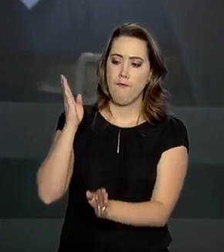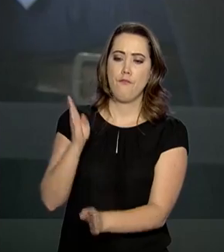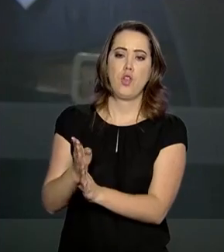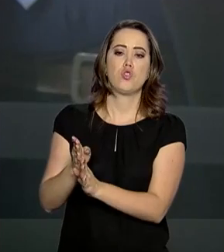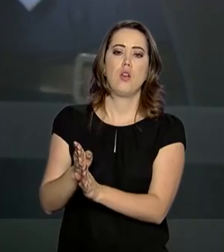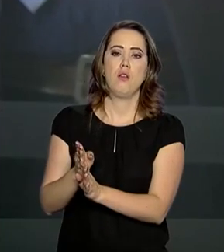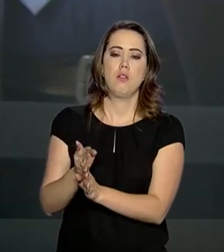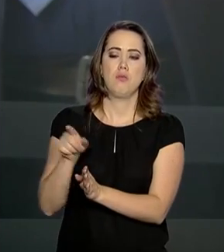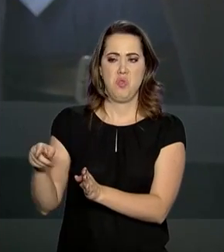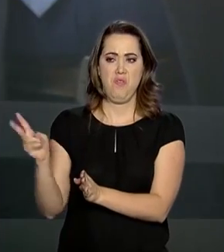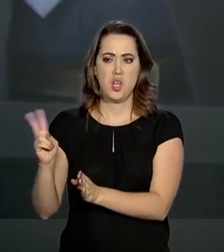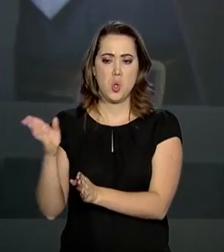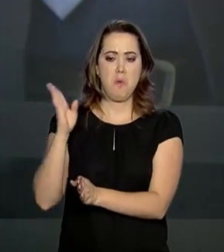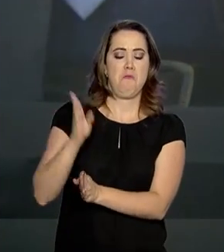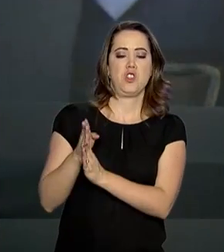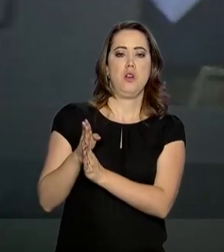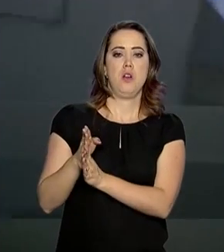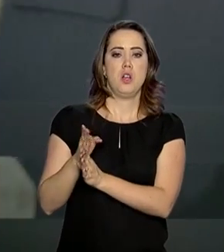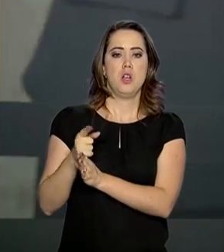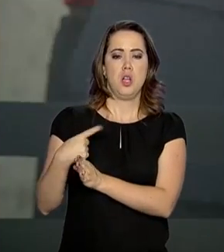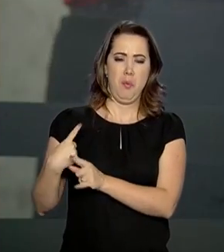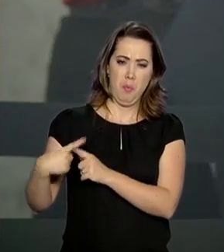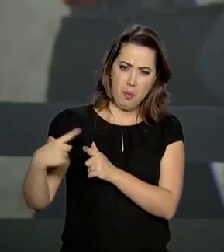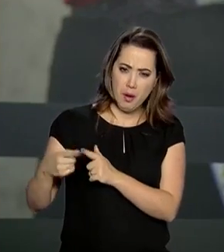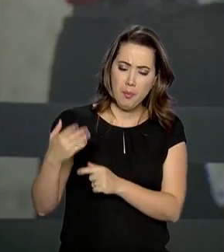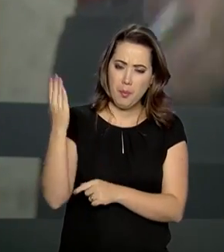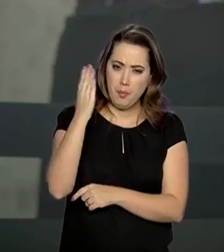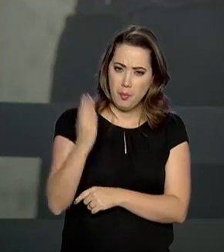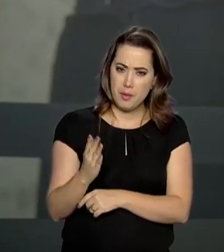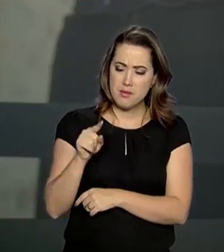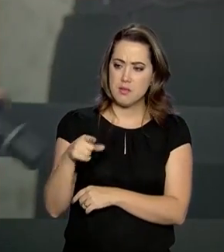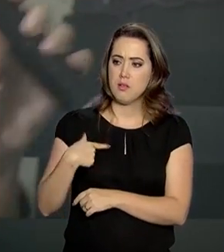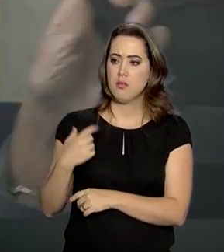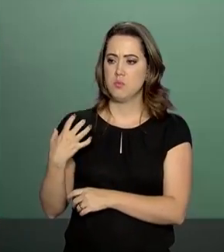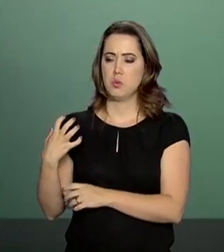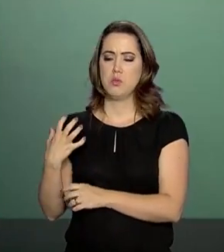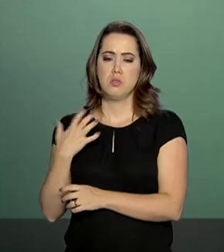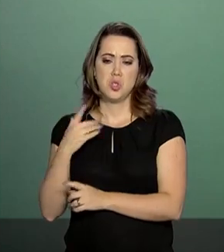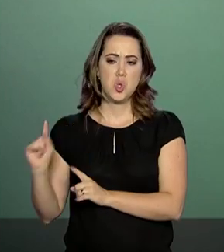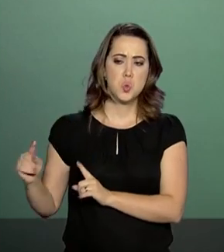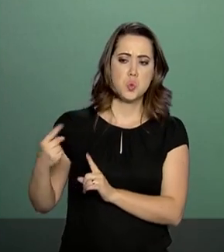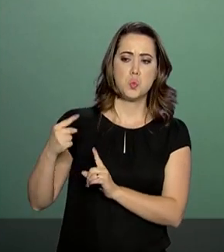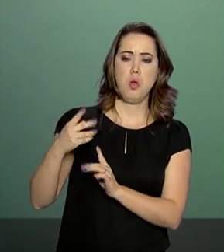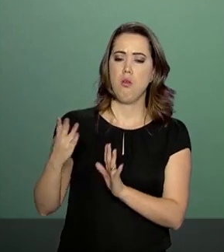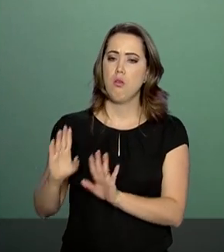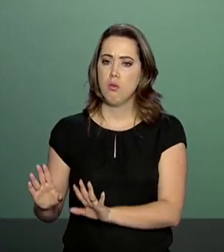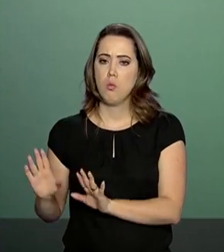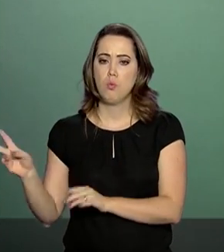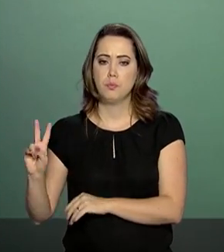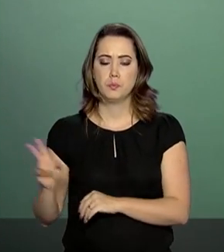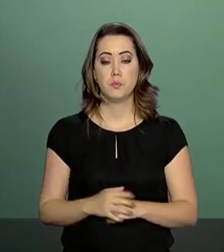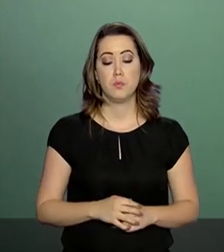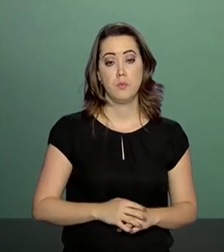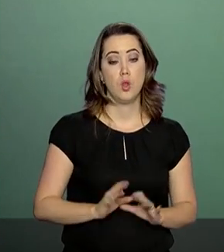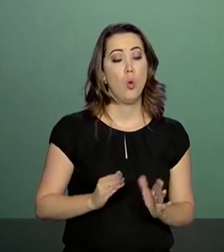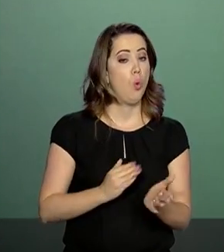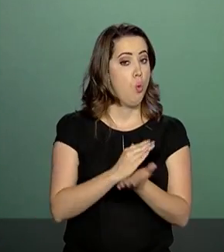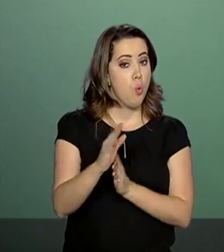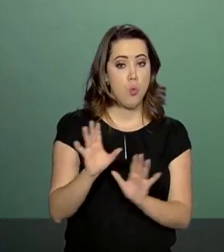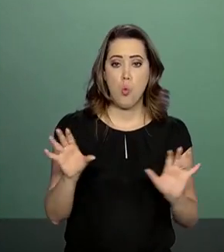Brasil e o governo teme algum tipo de provocação pelo governo maduro a as tropas brasileiras permanecem em